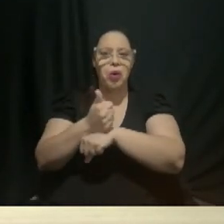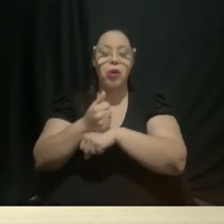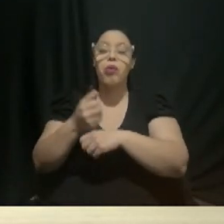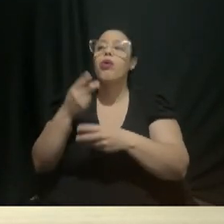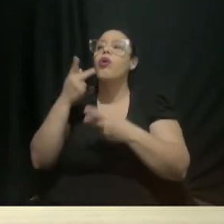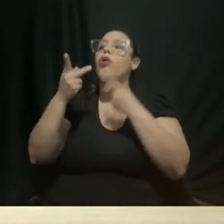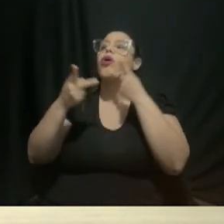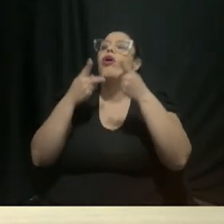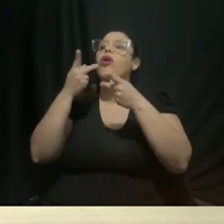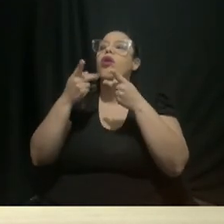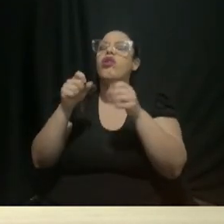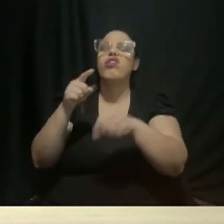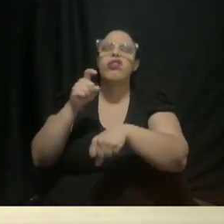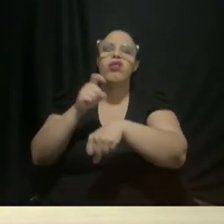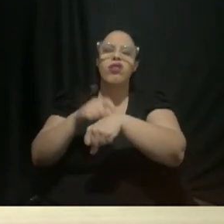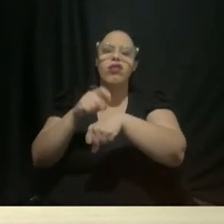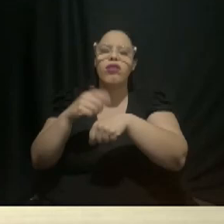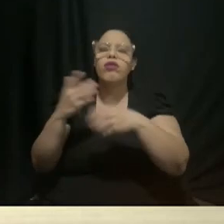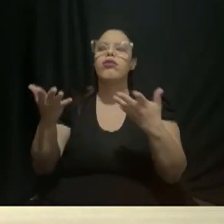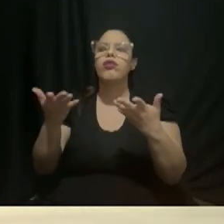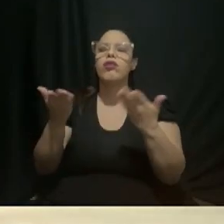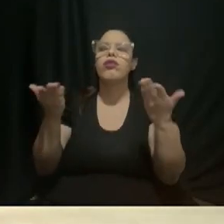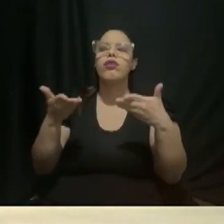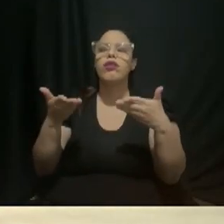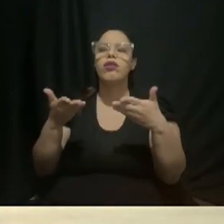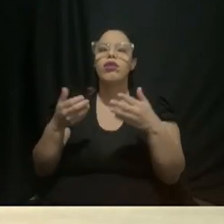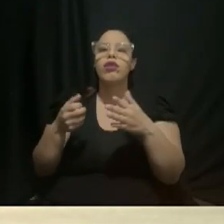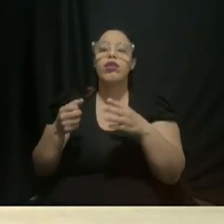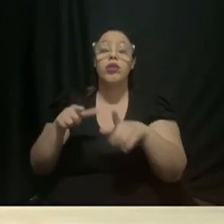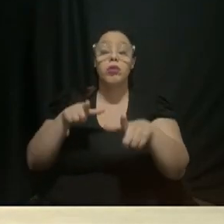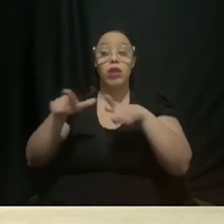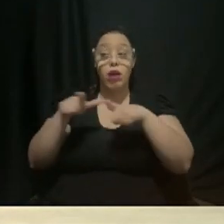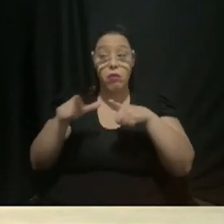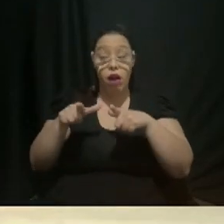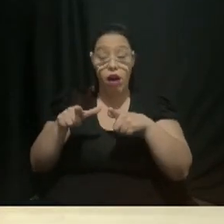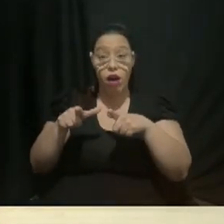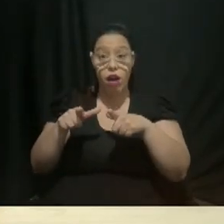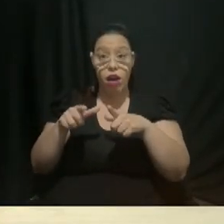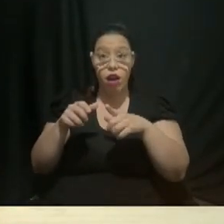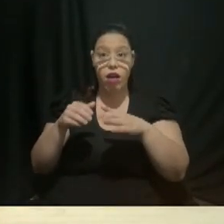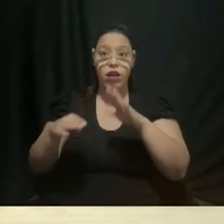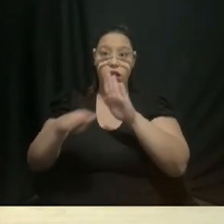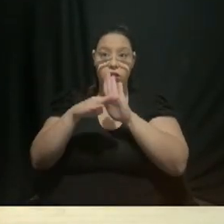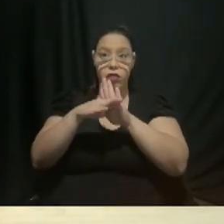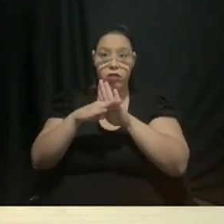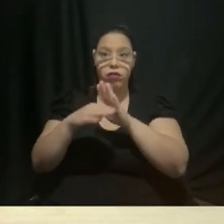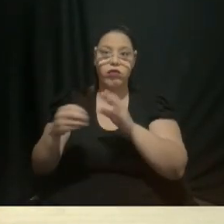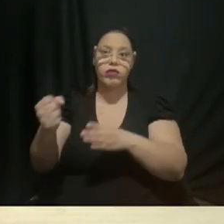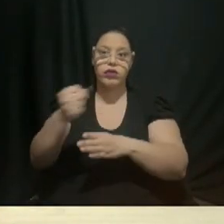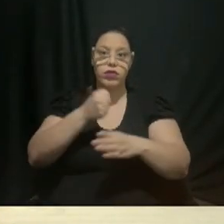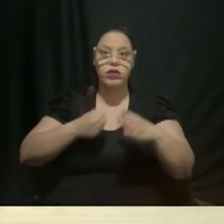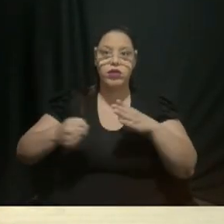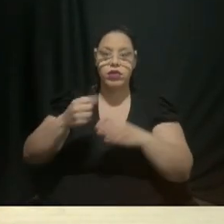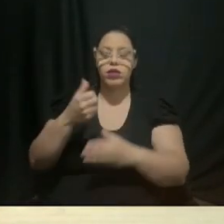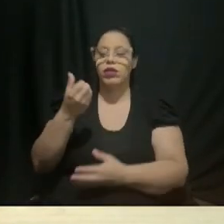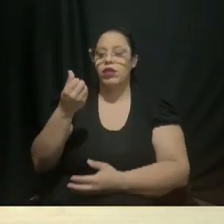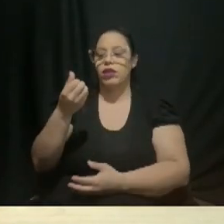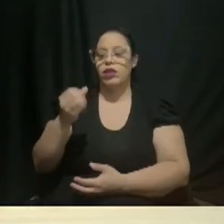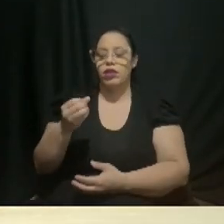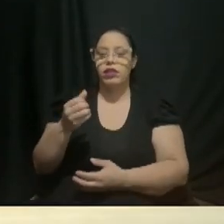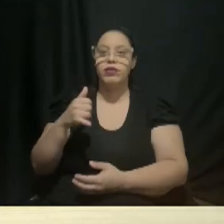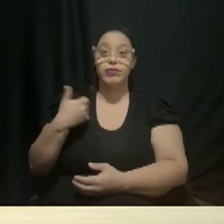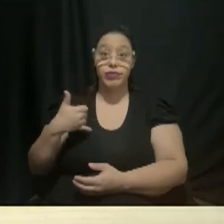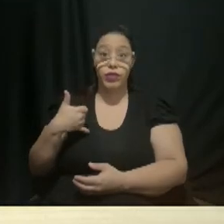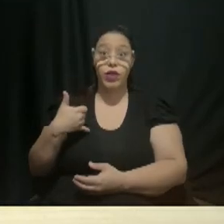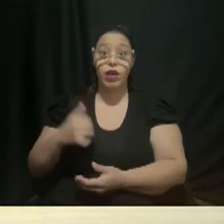já você trabalha como auxiliar de cozinha? Atualmente eu estou nessa profissão já tem há 16 anos. 16 anos? 16 anos.